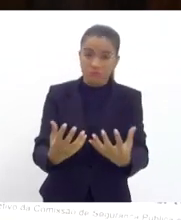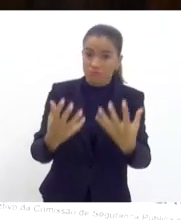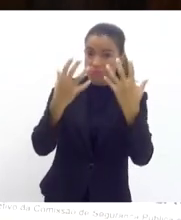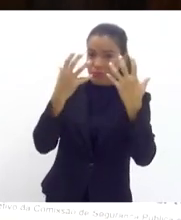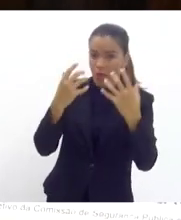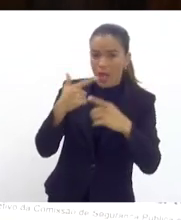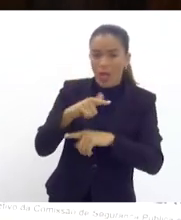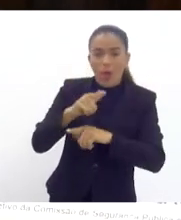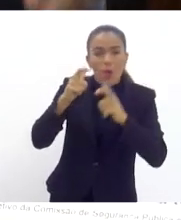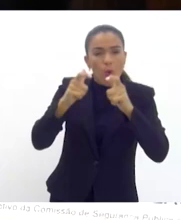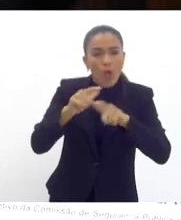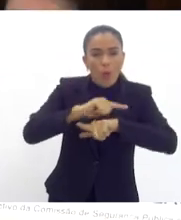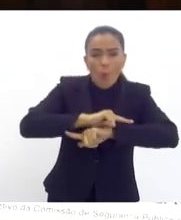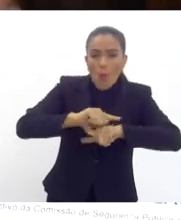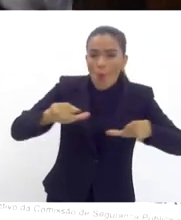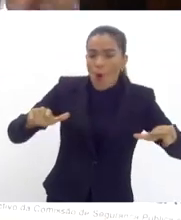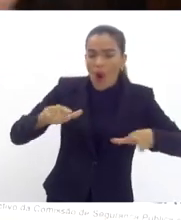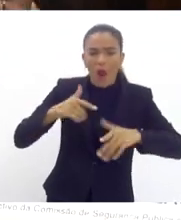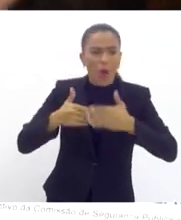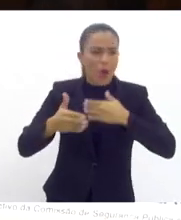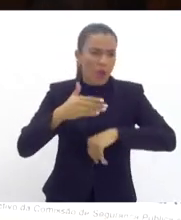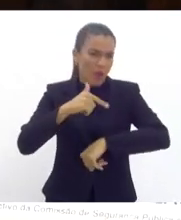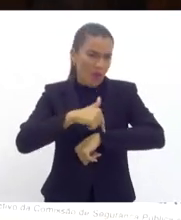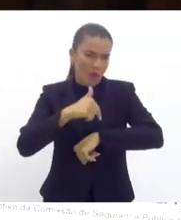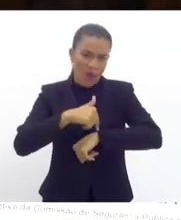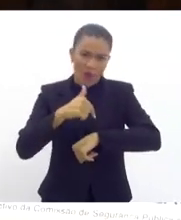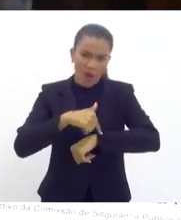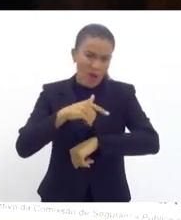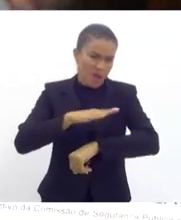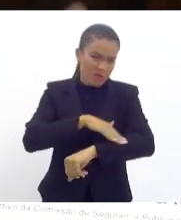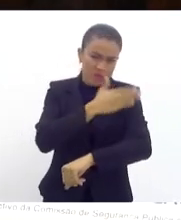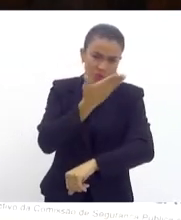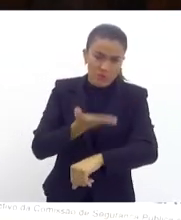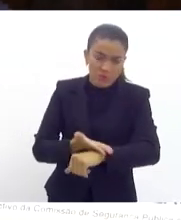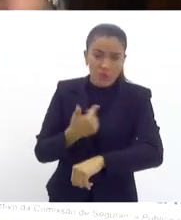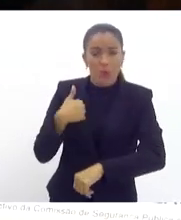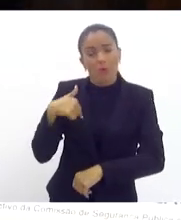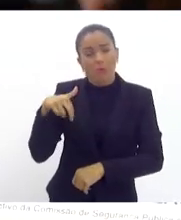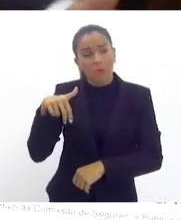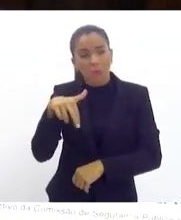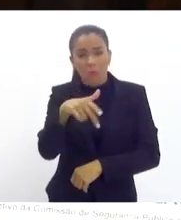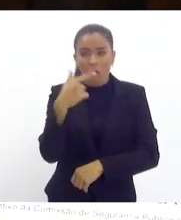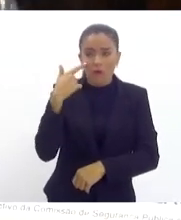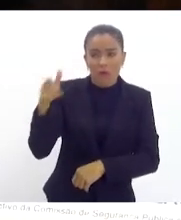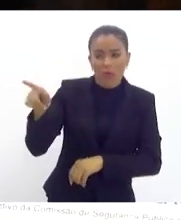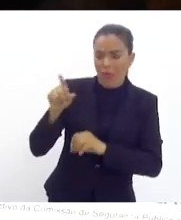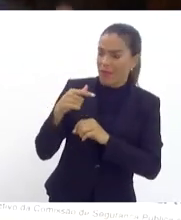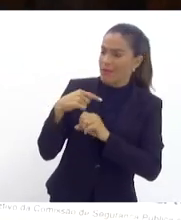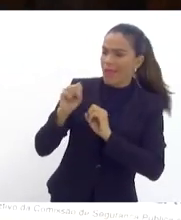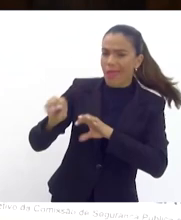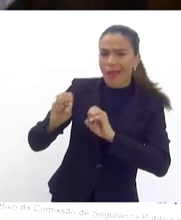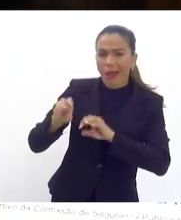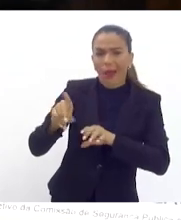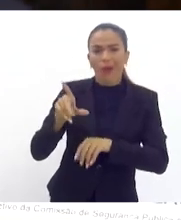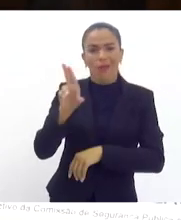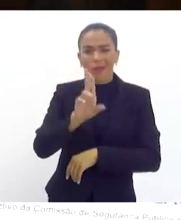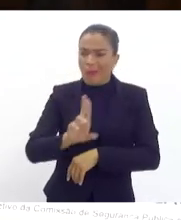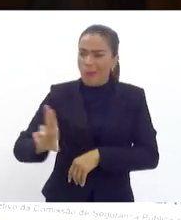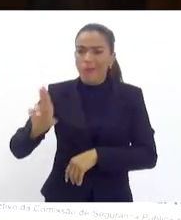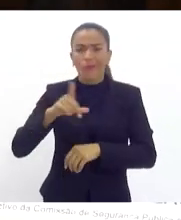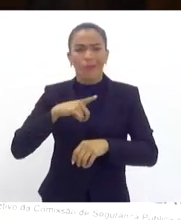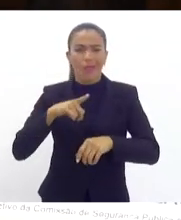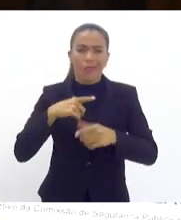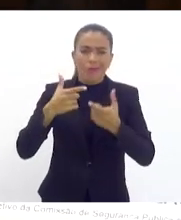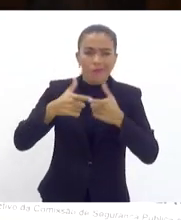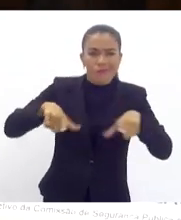era vazio a qualquer hora do dia e da noite que a gente passa ali tá tendo aula de alguma coisa tá tendo utilização tá tendo jogo